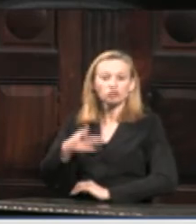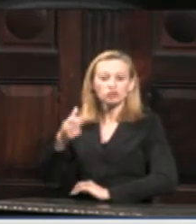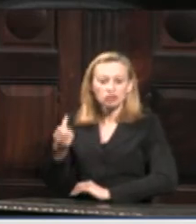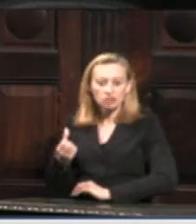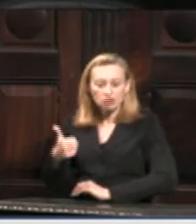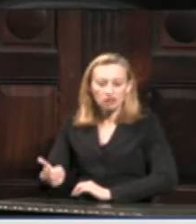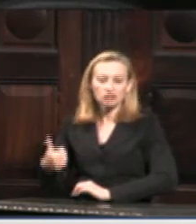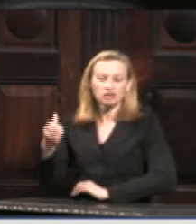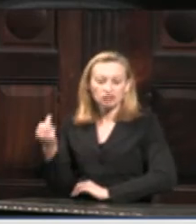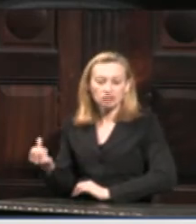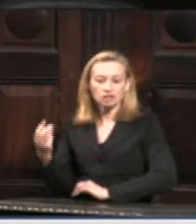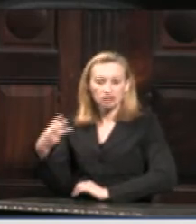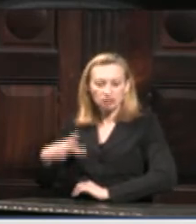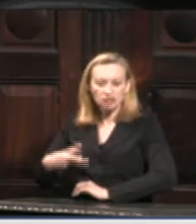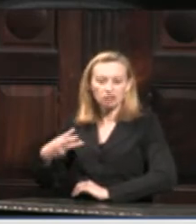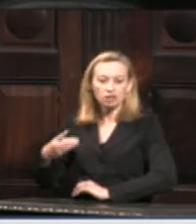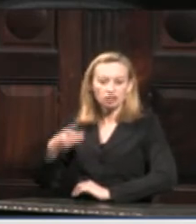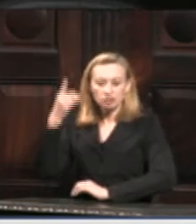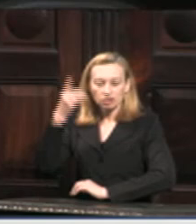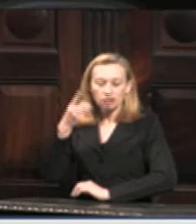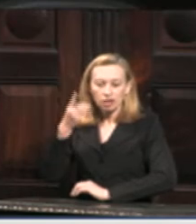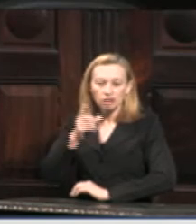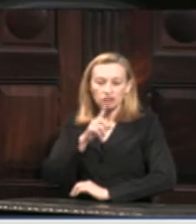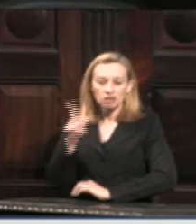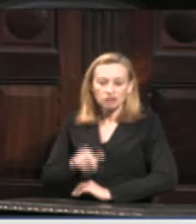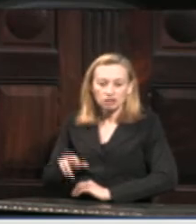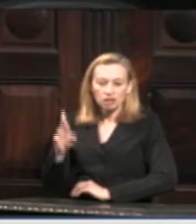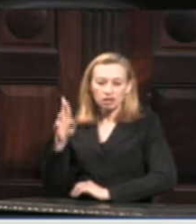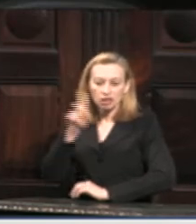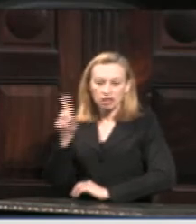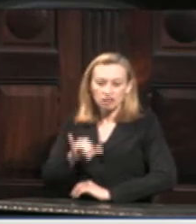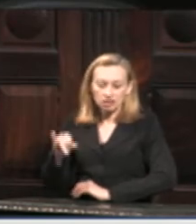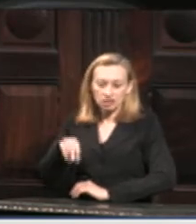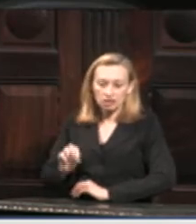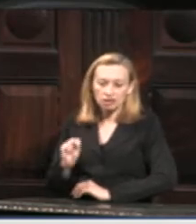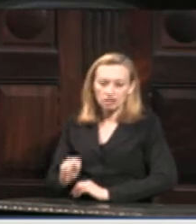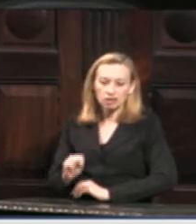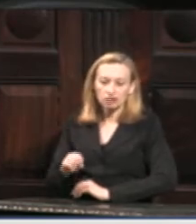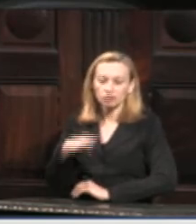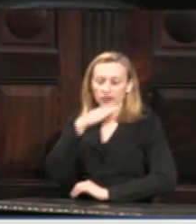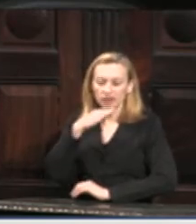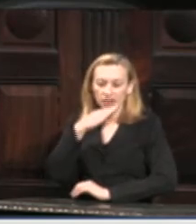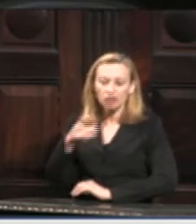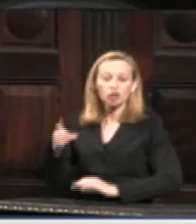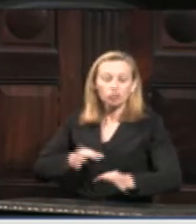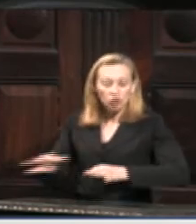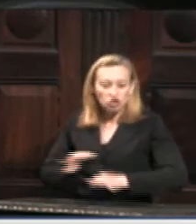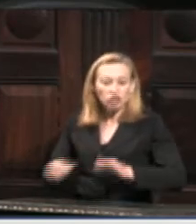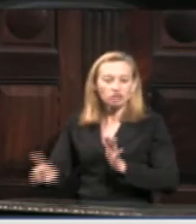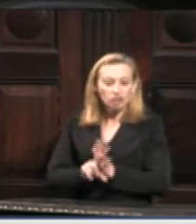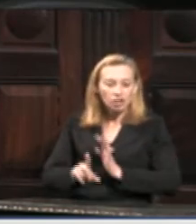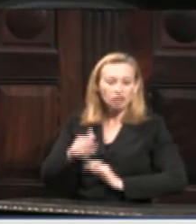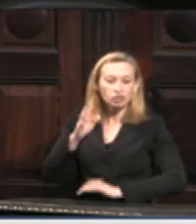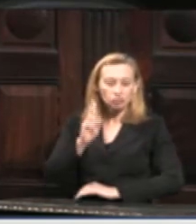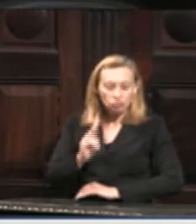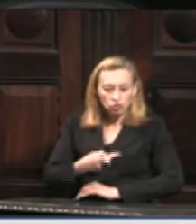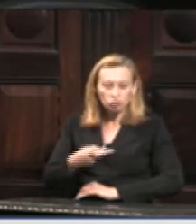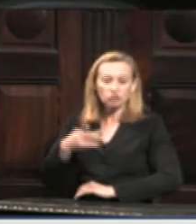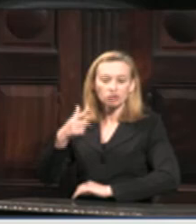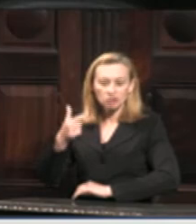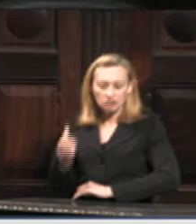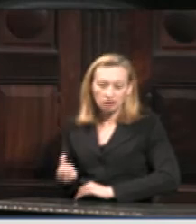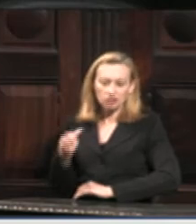de 2013, de autoria dos deputados Dionísio Lins e Chiquinho da Mangueira. Projeto de lei número 2187 de